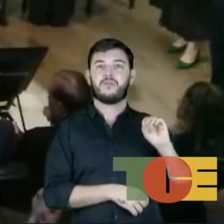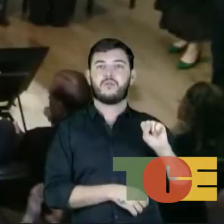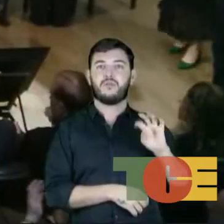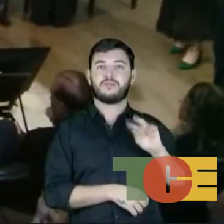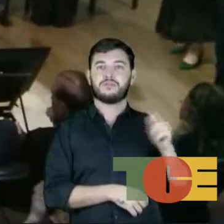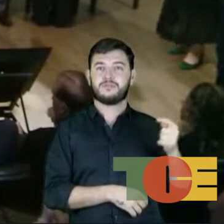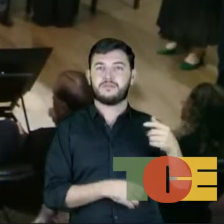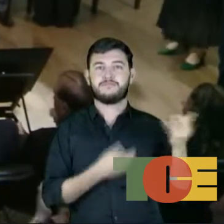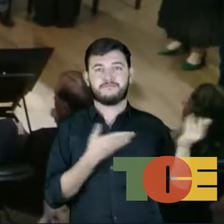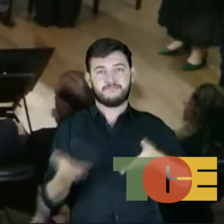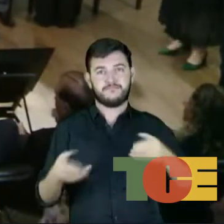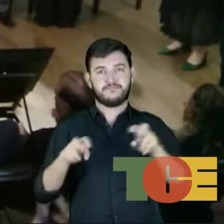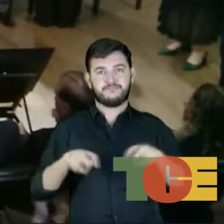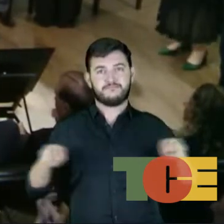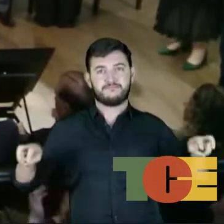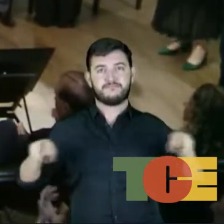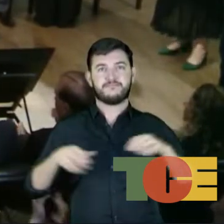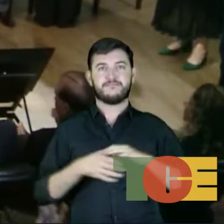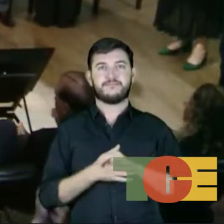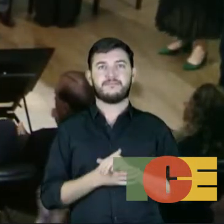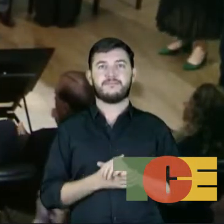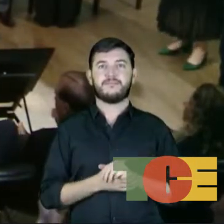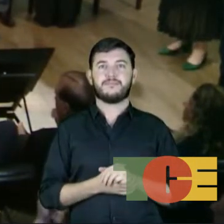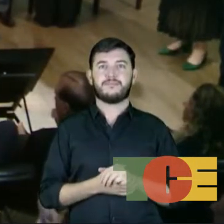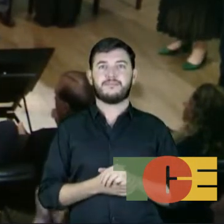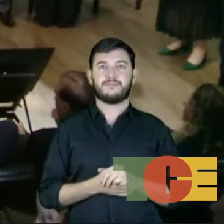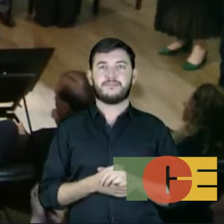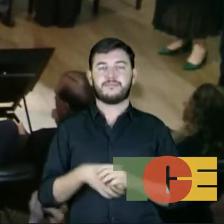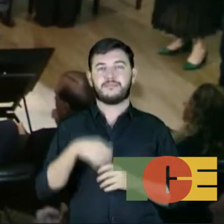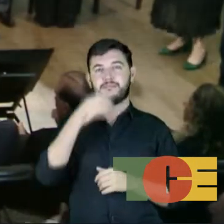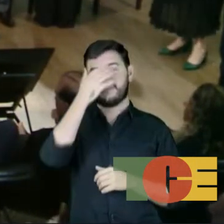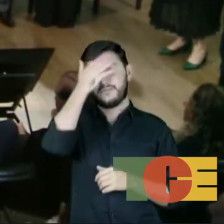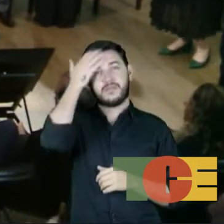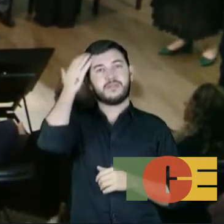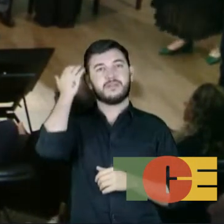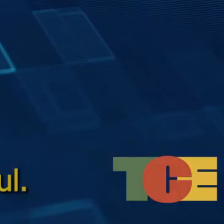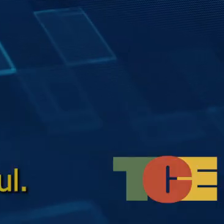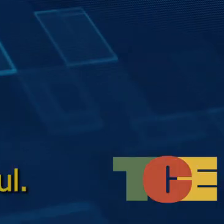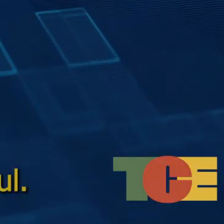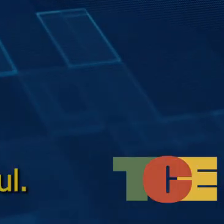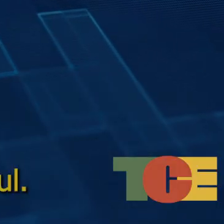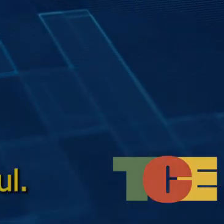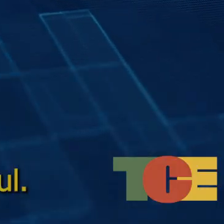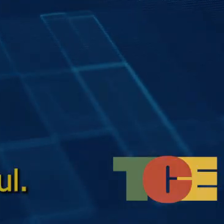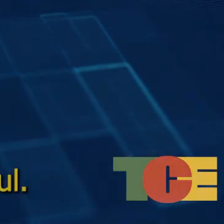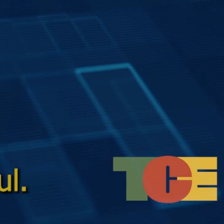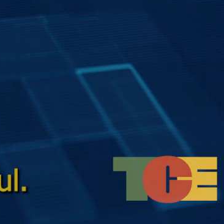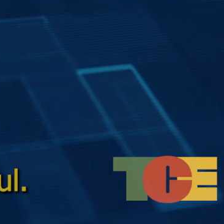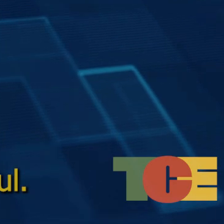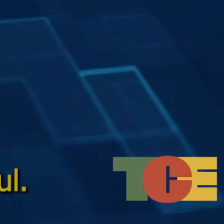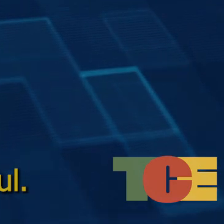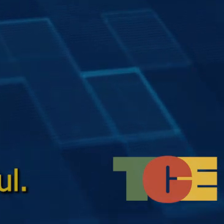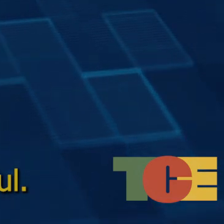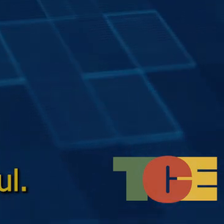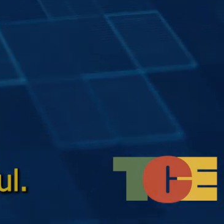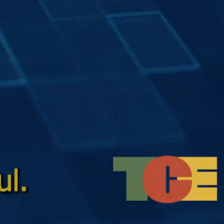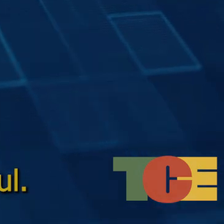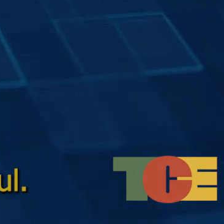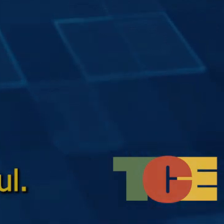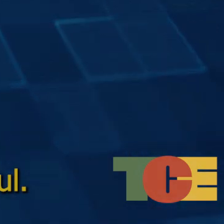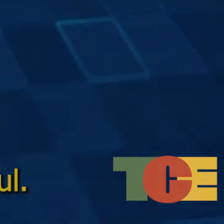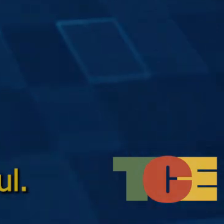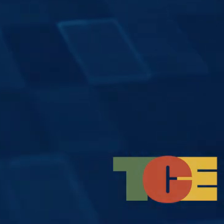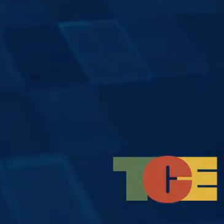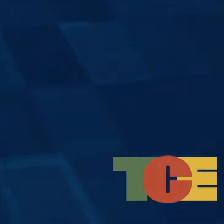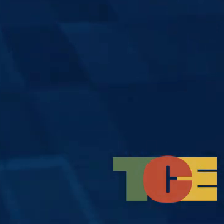Também compareceram ao evento outros conselheiros, conselheiros substitutos e servidores do Tribunal de Contas do Rio Grande do